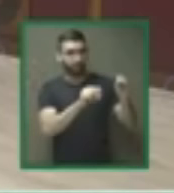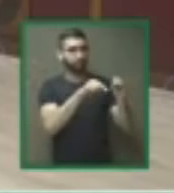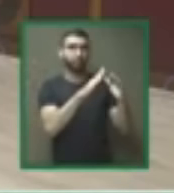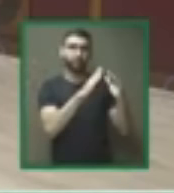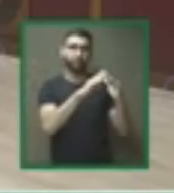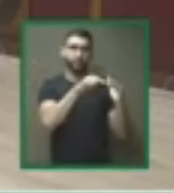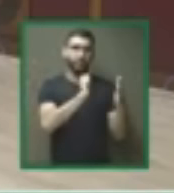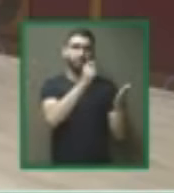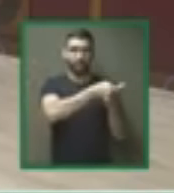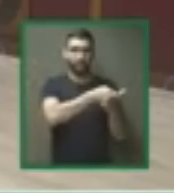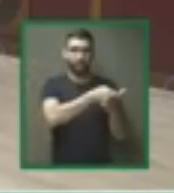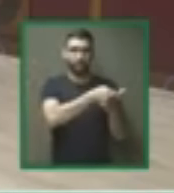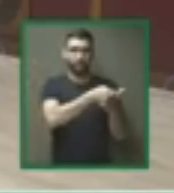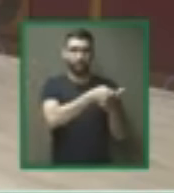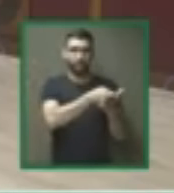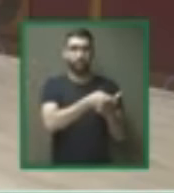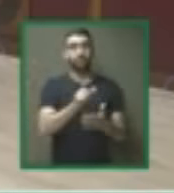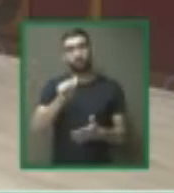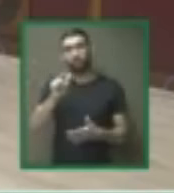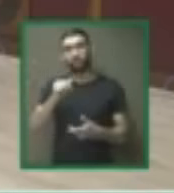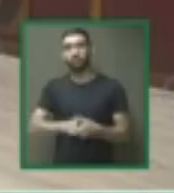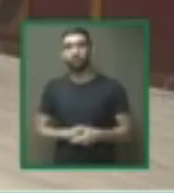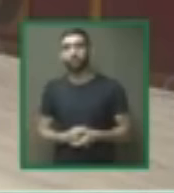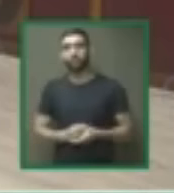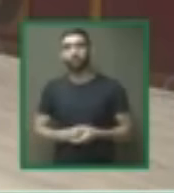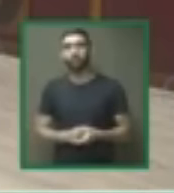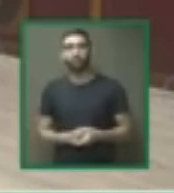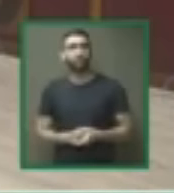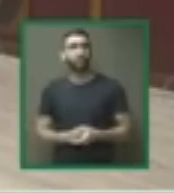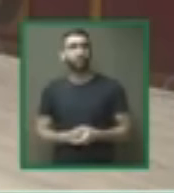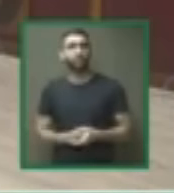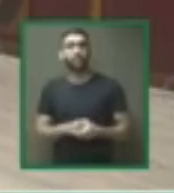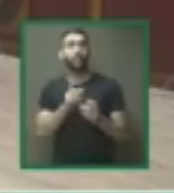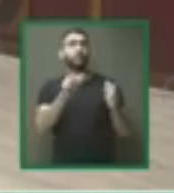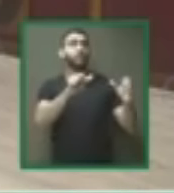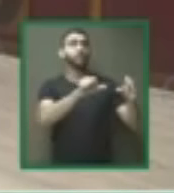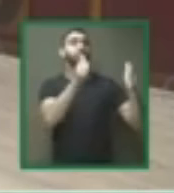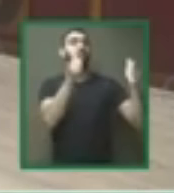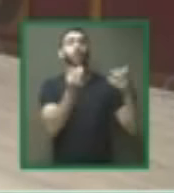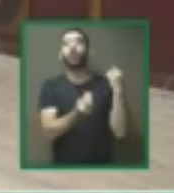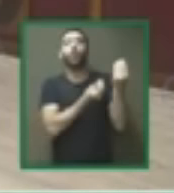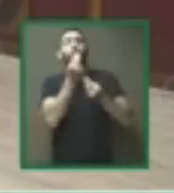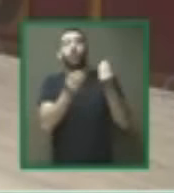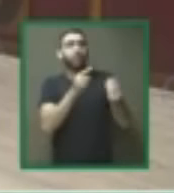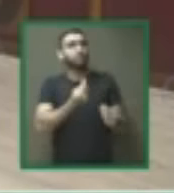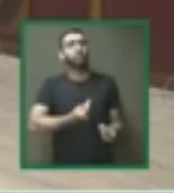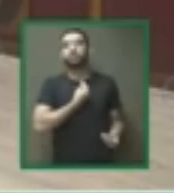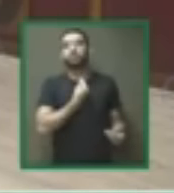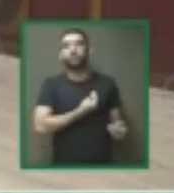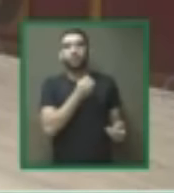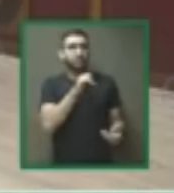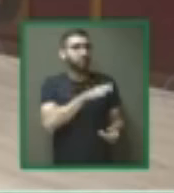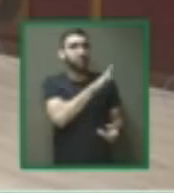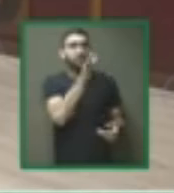com você e você passou a sustentar ele? Sim. E quando ele se separou de você, você sabe se ele